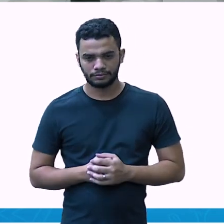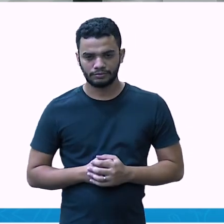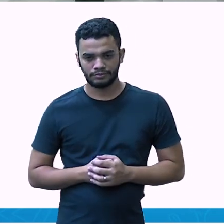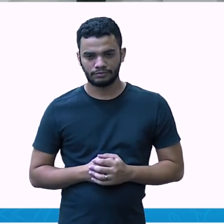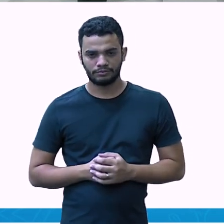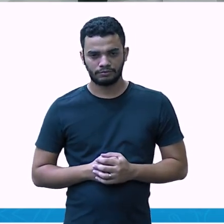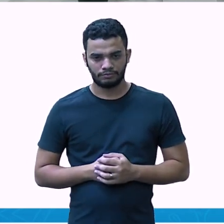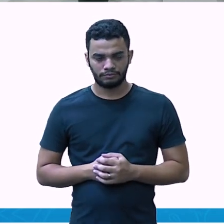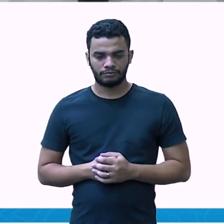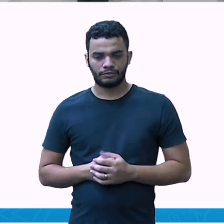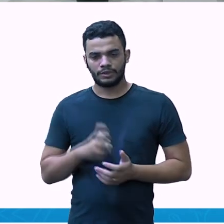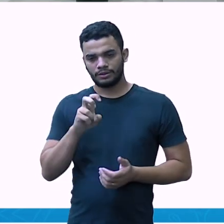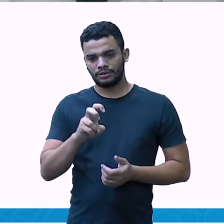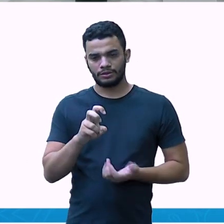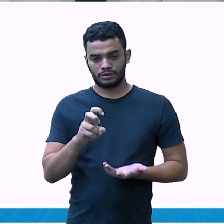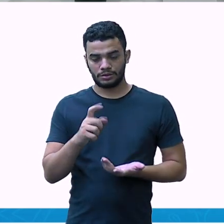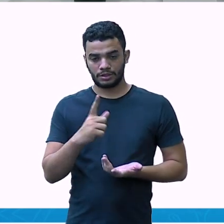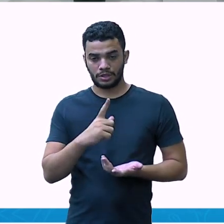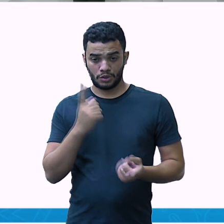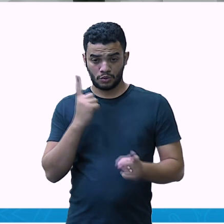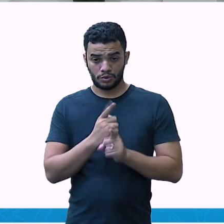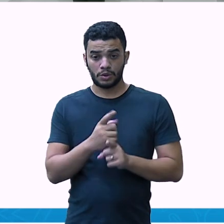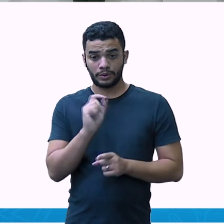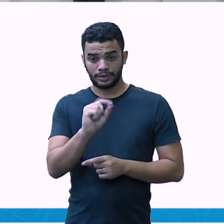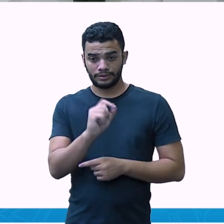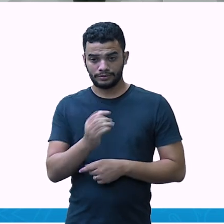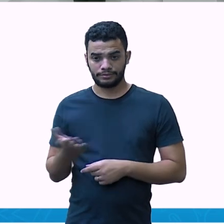ter 28 aqui, ó.